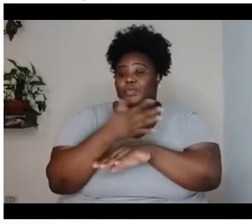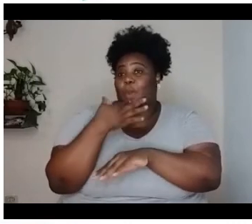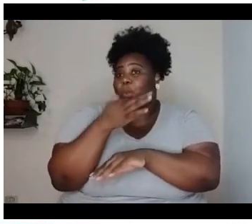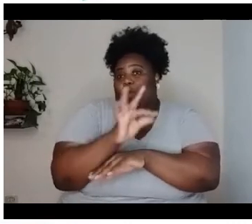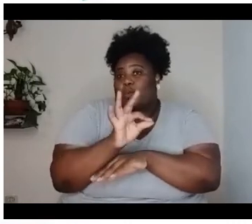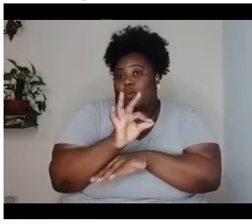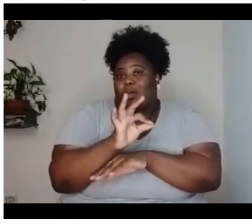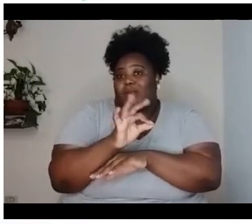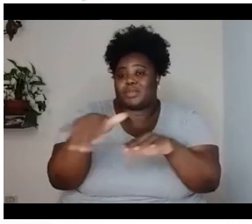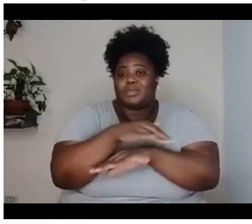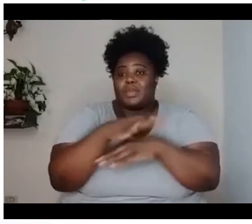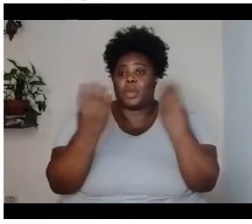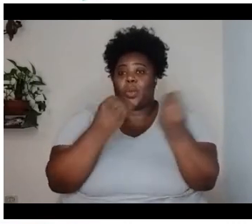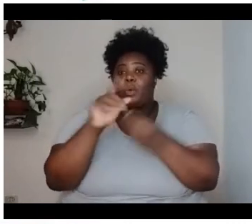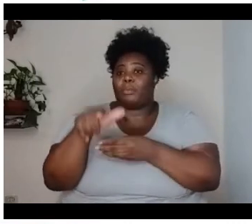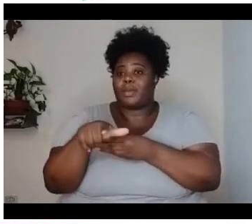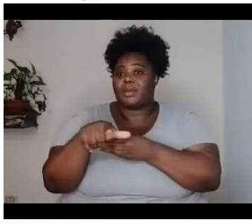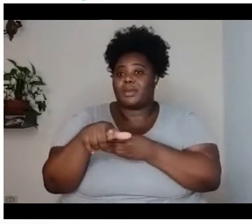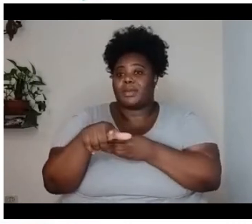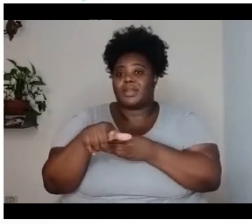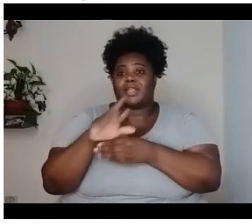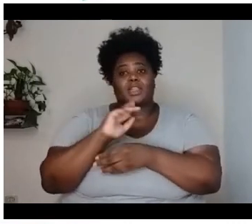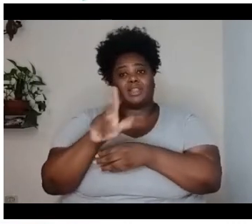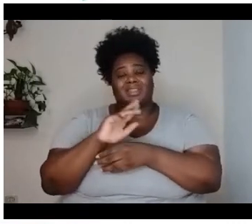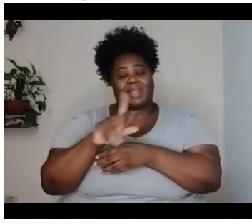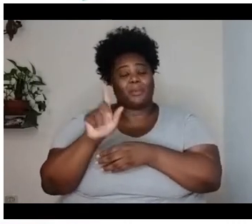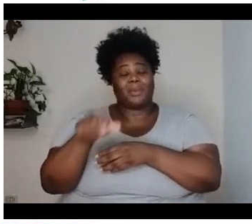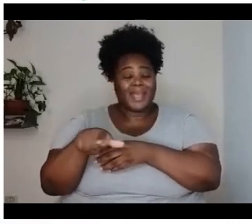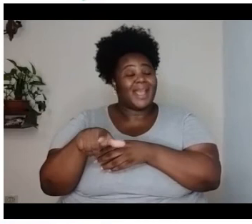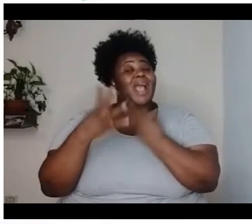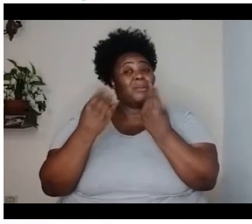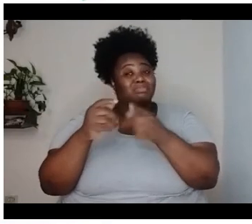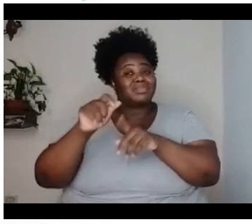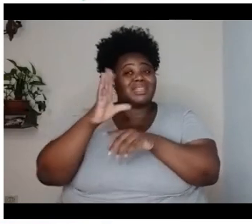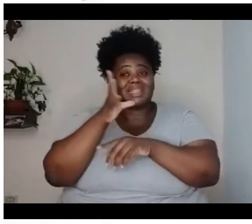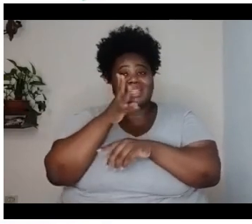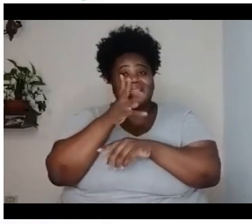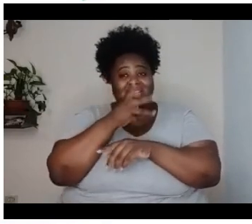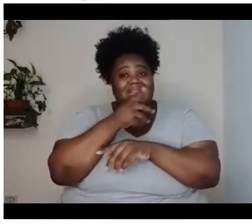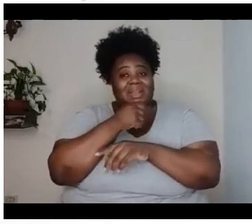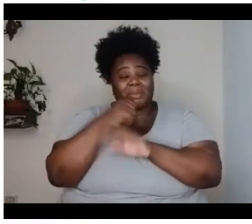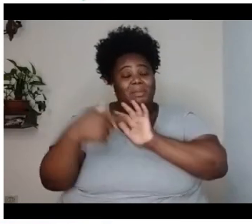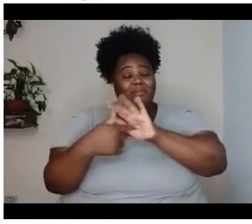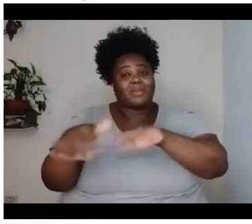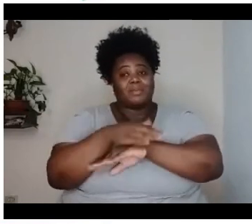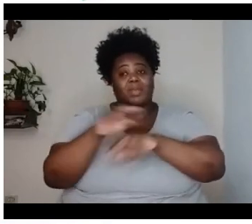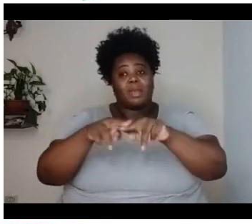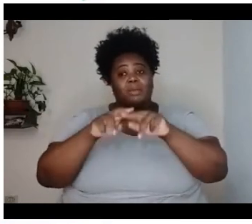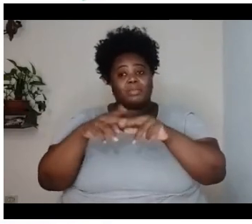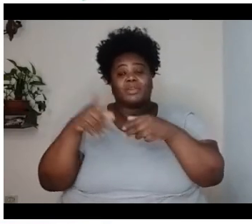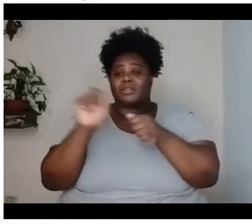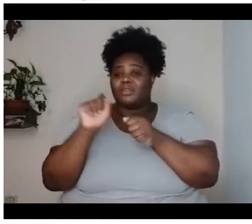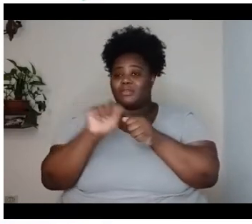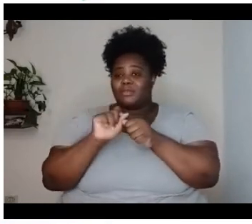trânsito, que eu não sei como é que é. Não é assim. É muito demorado performance de rua. Por isso que, às vezes, eu faço muito